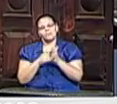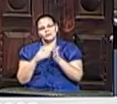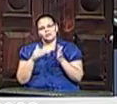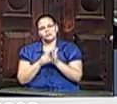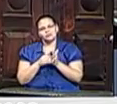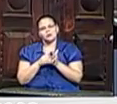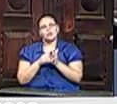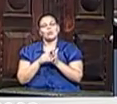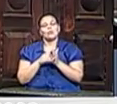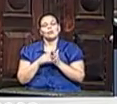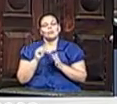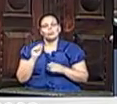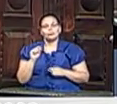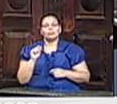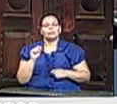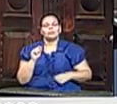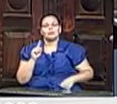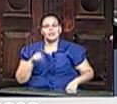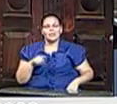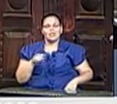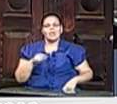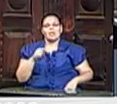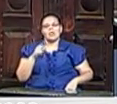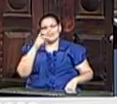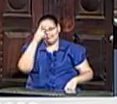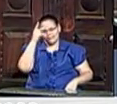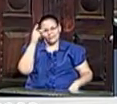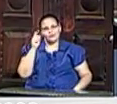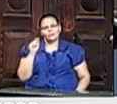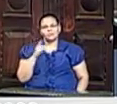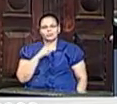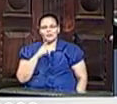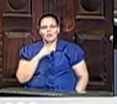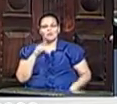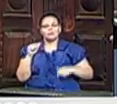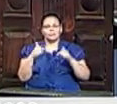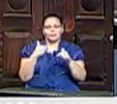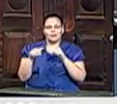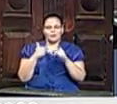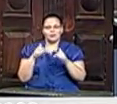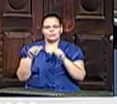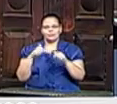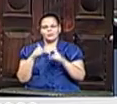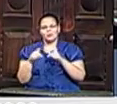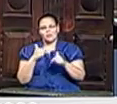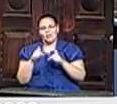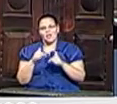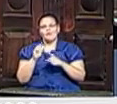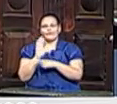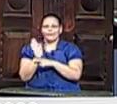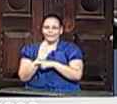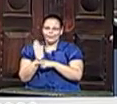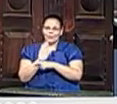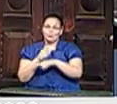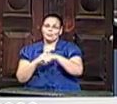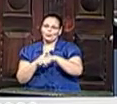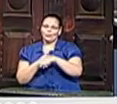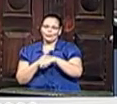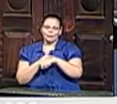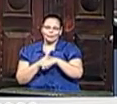de uma desqualificação supor que alguém que tem como ofício, né, trabalhar em filmes pornôs